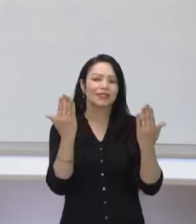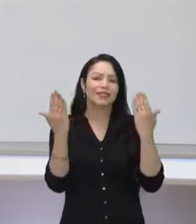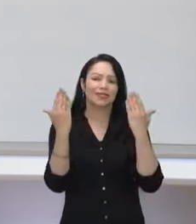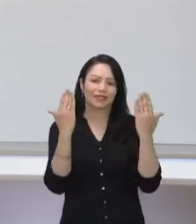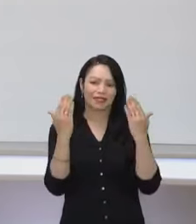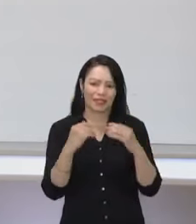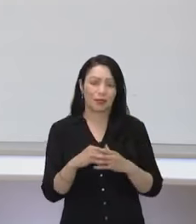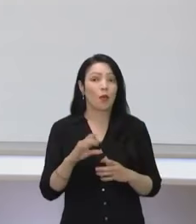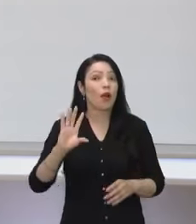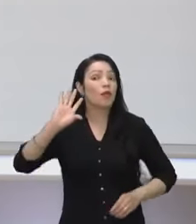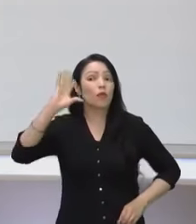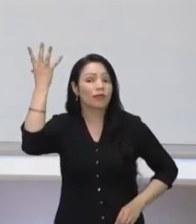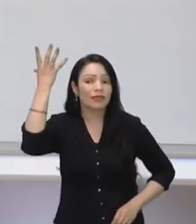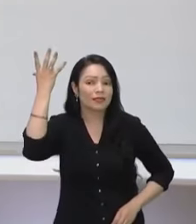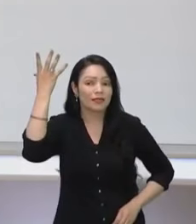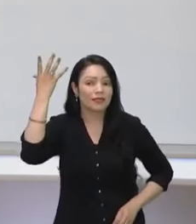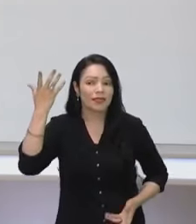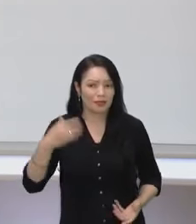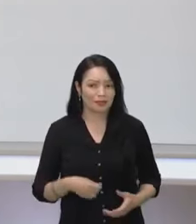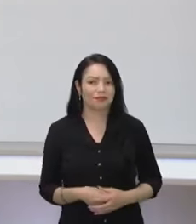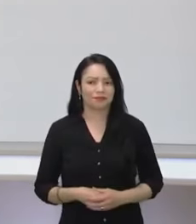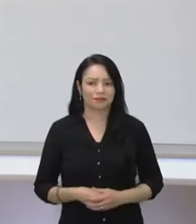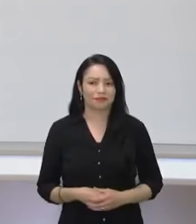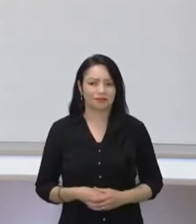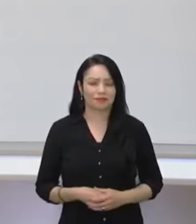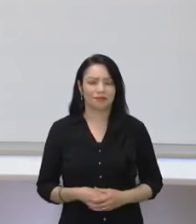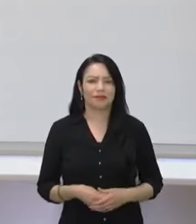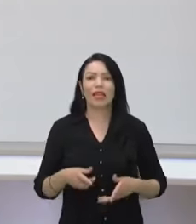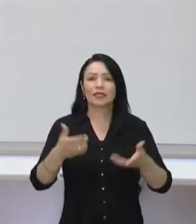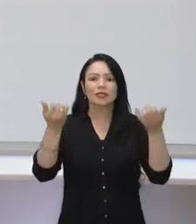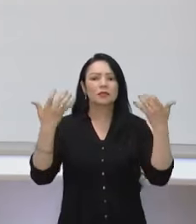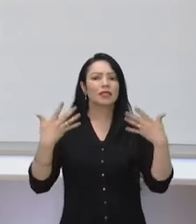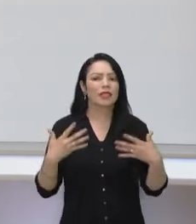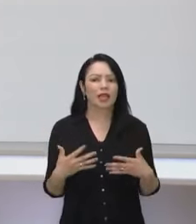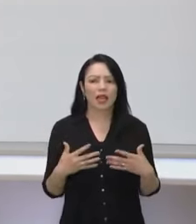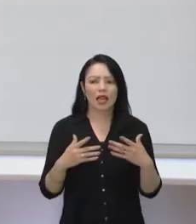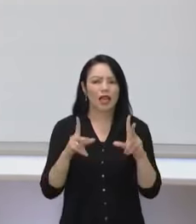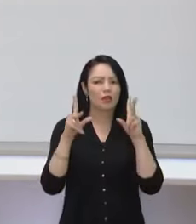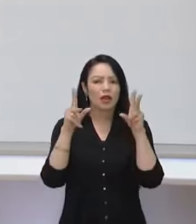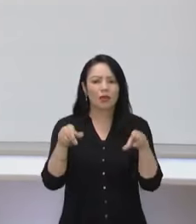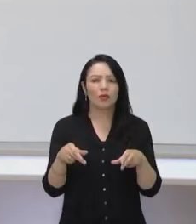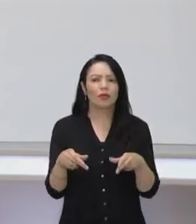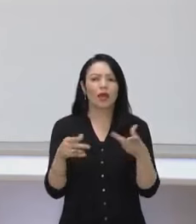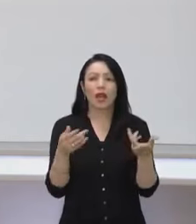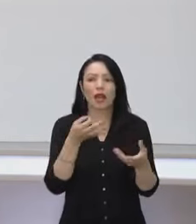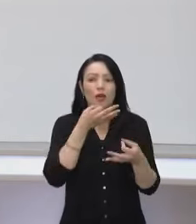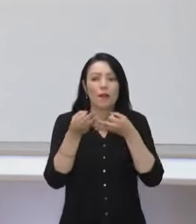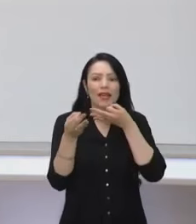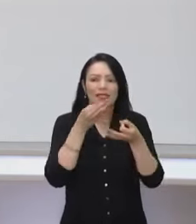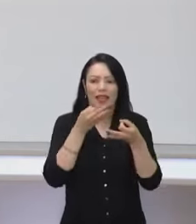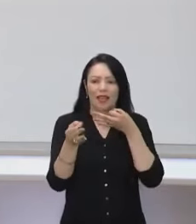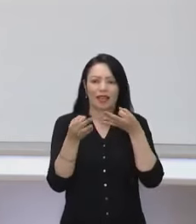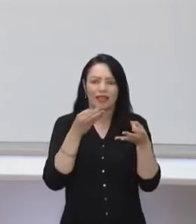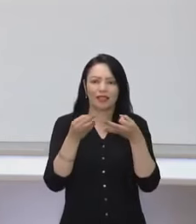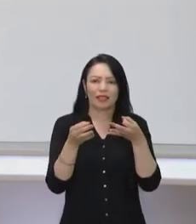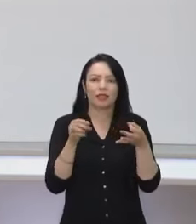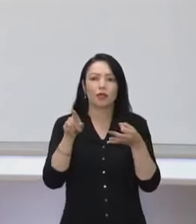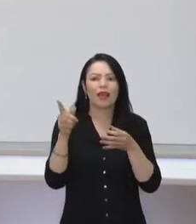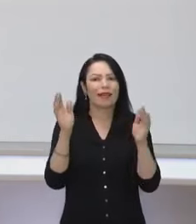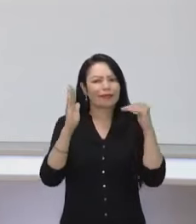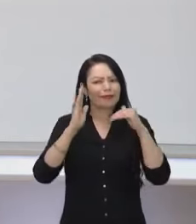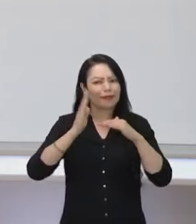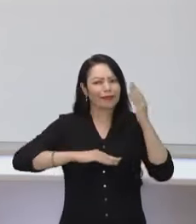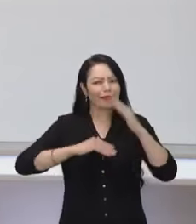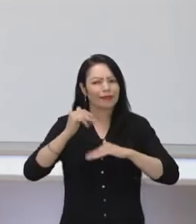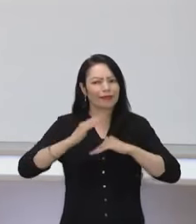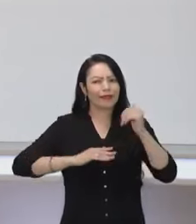pegou um fato que ocorreu, né? E ele trata aquilo como uma forma de argumentar sobre a capacidade do ser